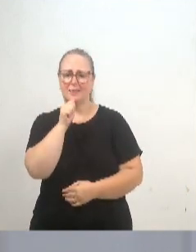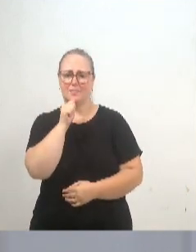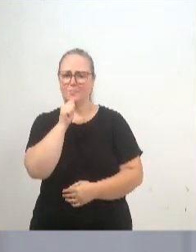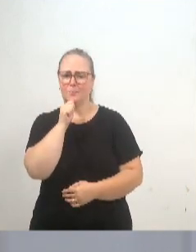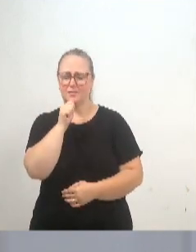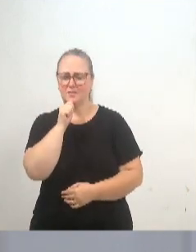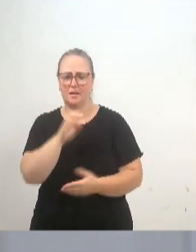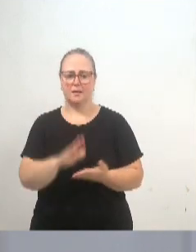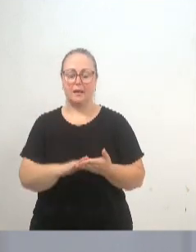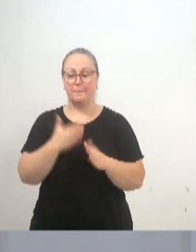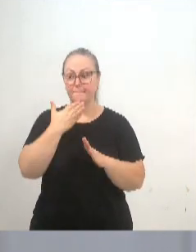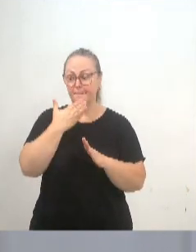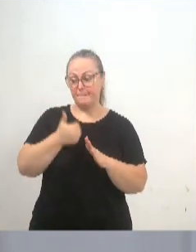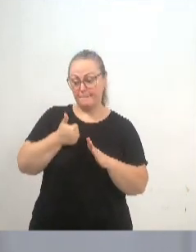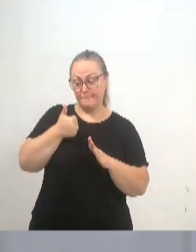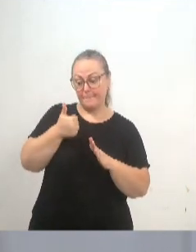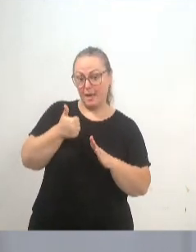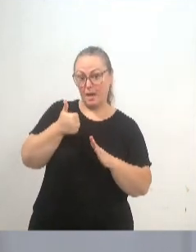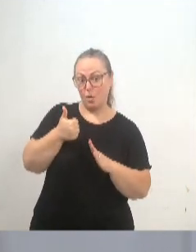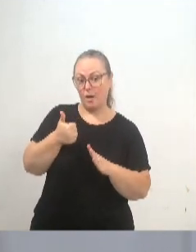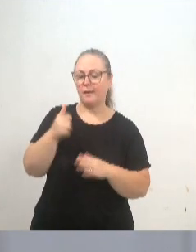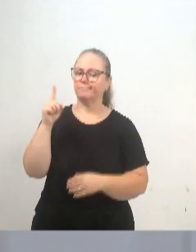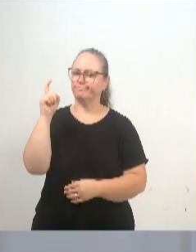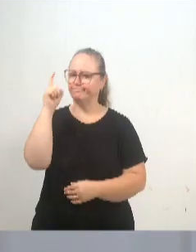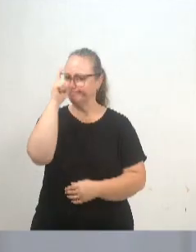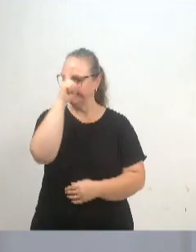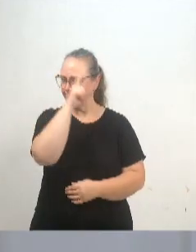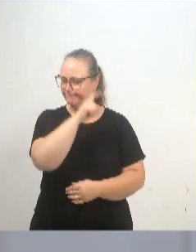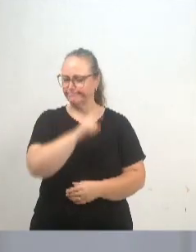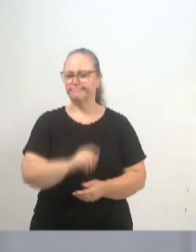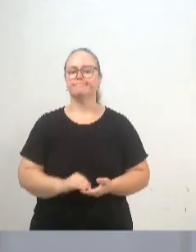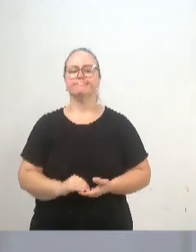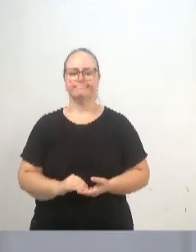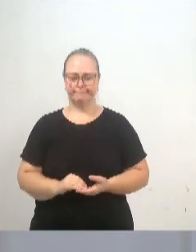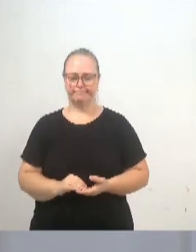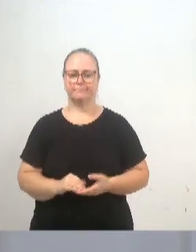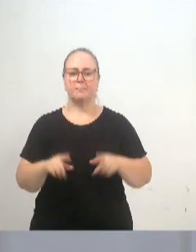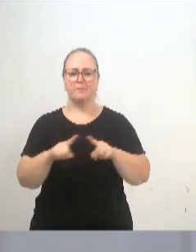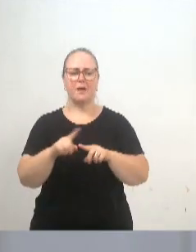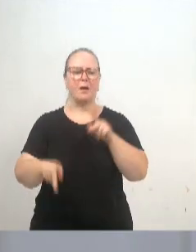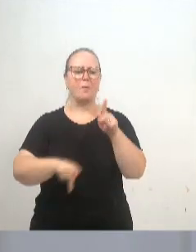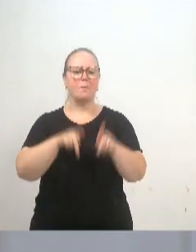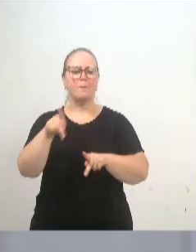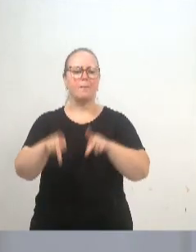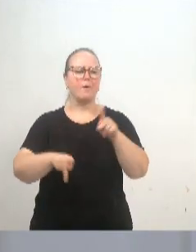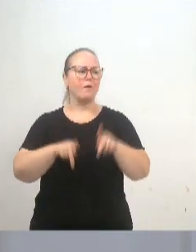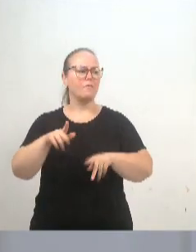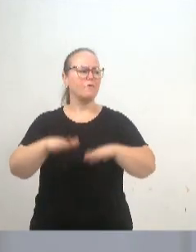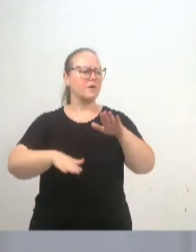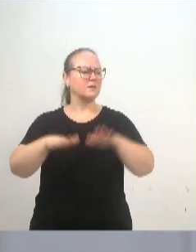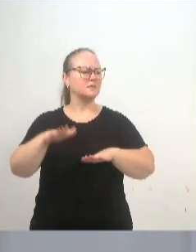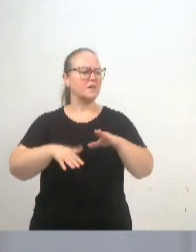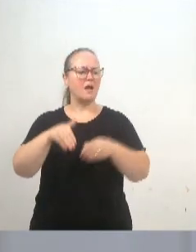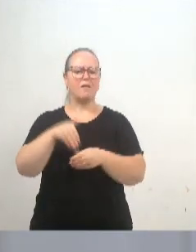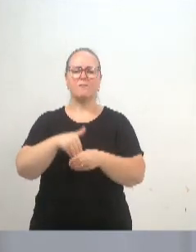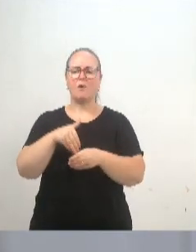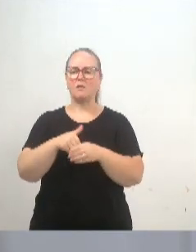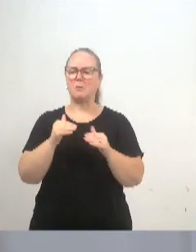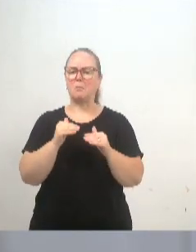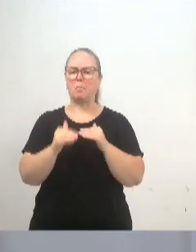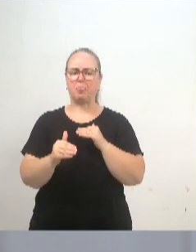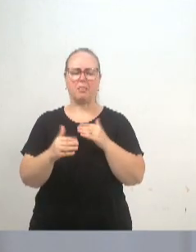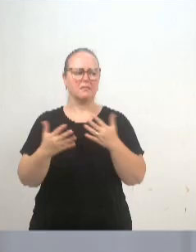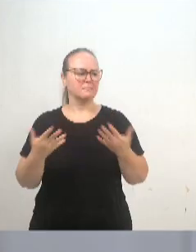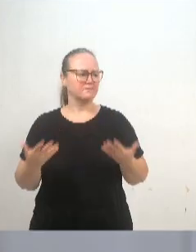é muito difícil. E aqui eu faço um apelo à população que acaba, de certa forma, votando de maneira inconsequente. Para melhorar a situação da